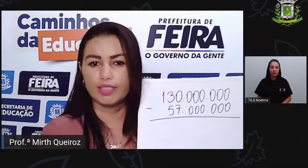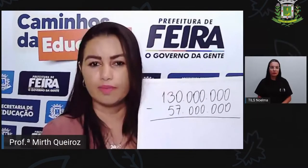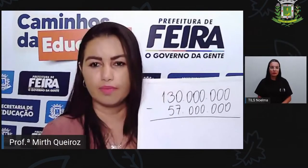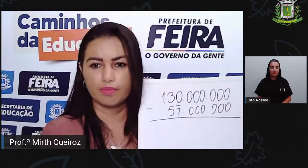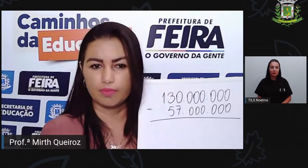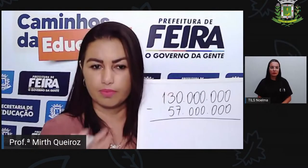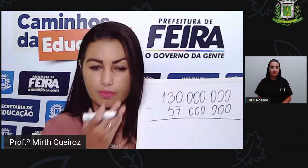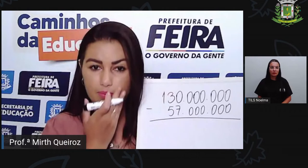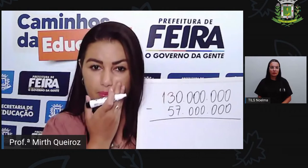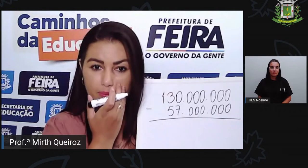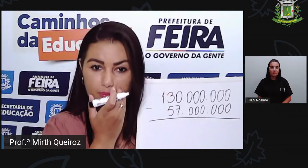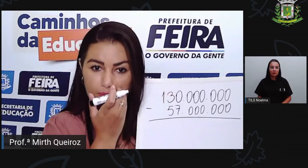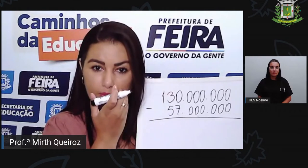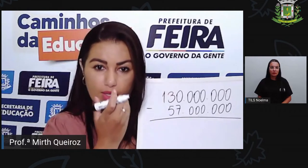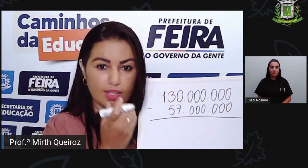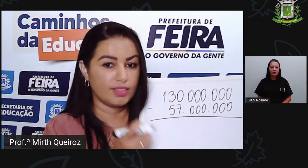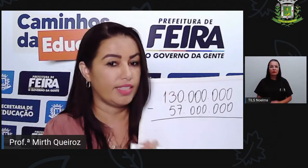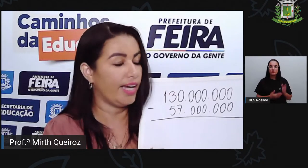lousa.